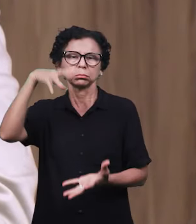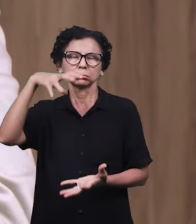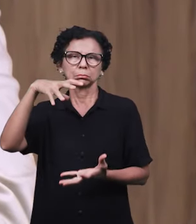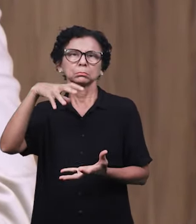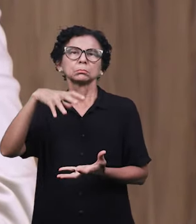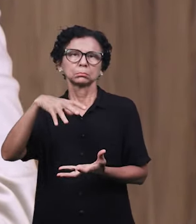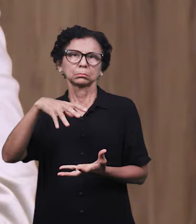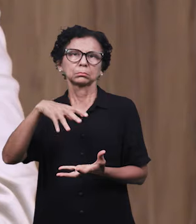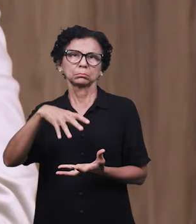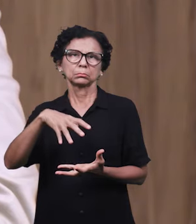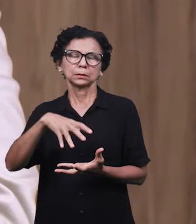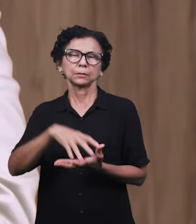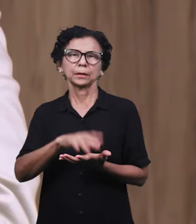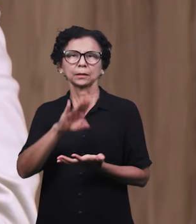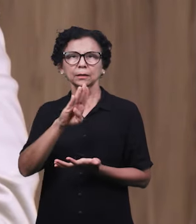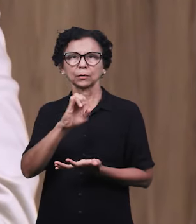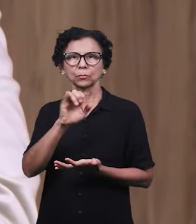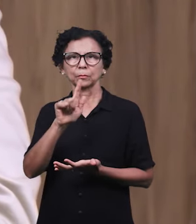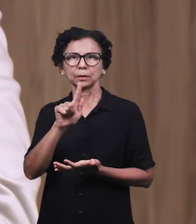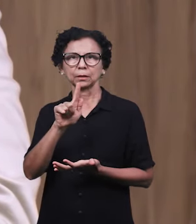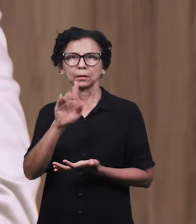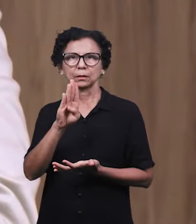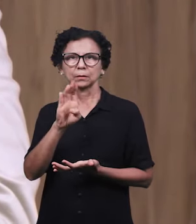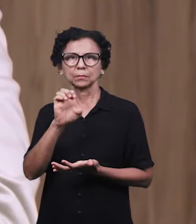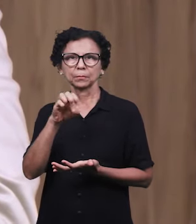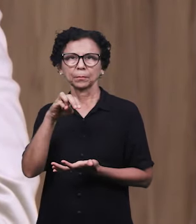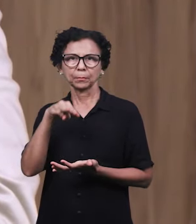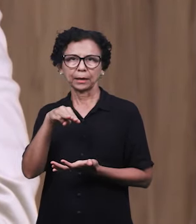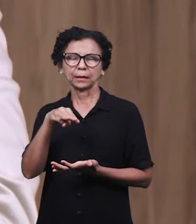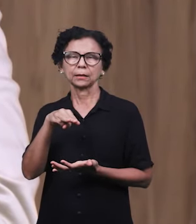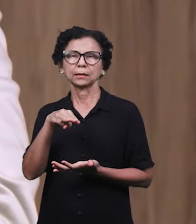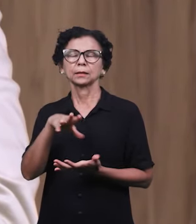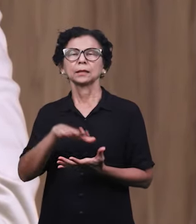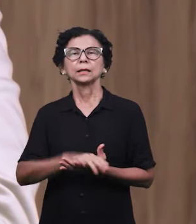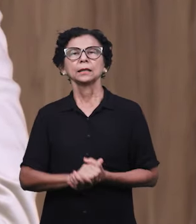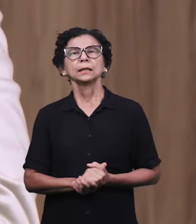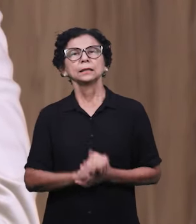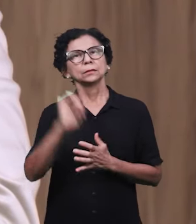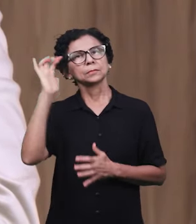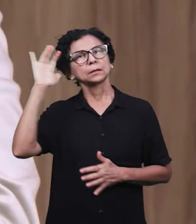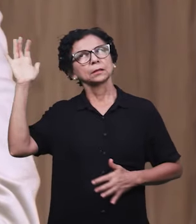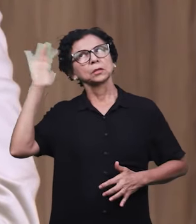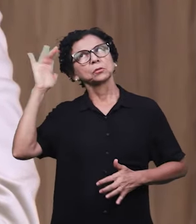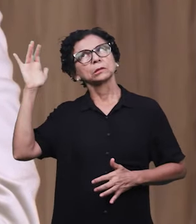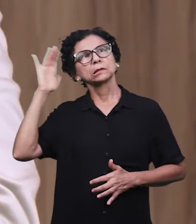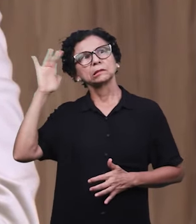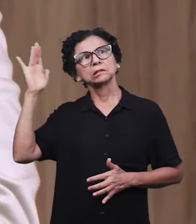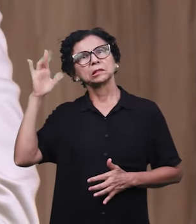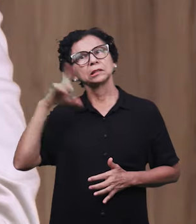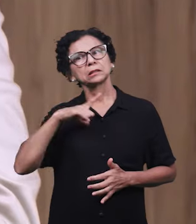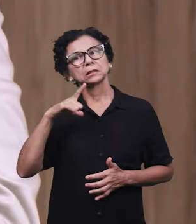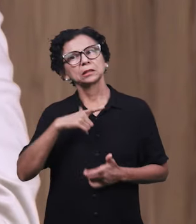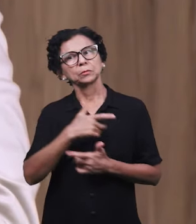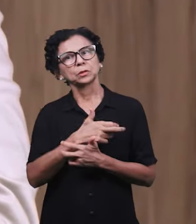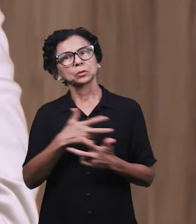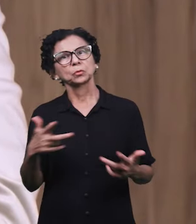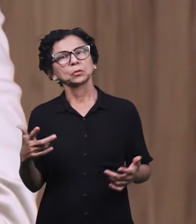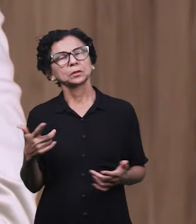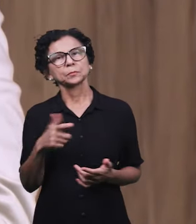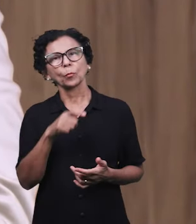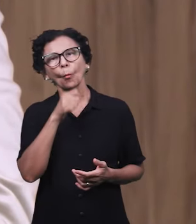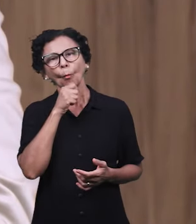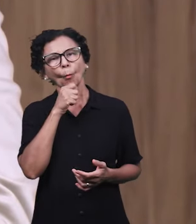essa teoria, nós temos muitas coisas nelas que não há explicação. Muitas coisas que são mistérios